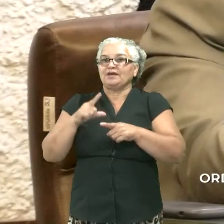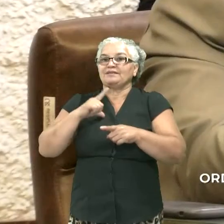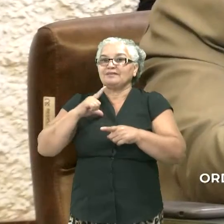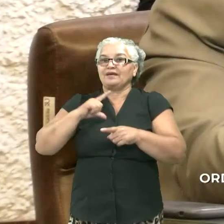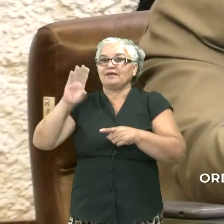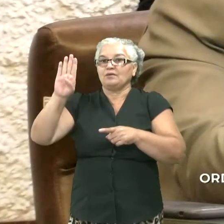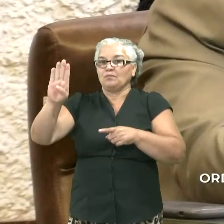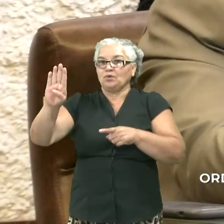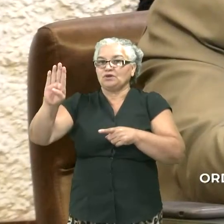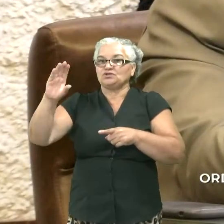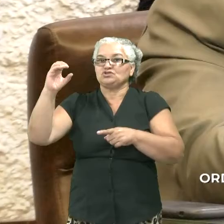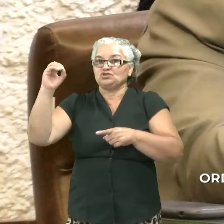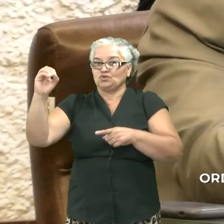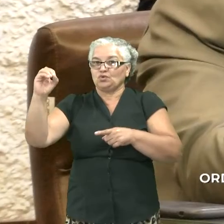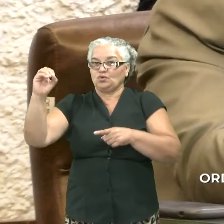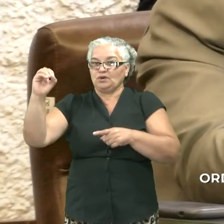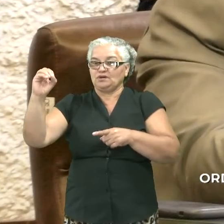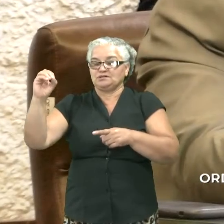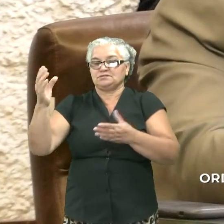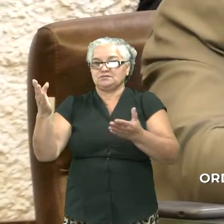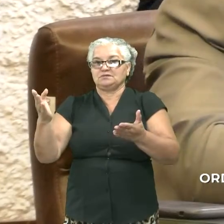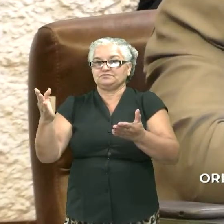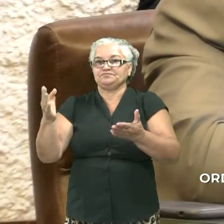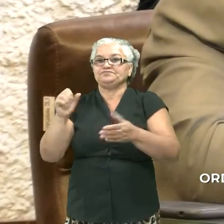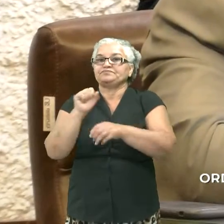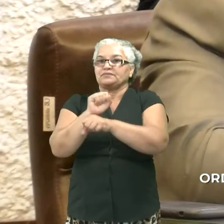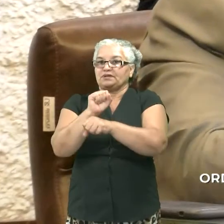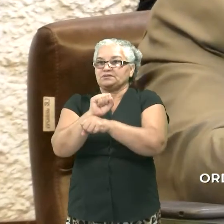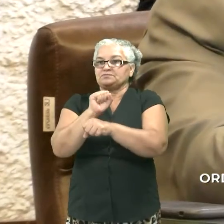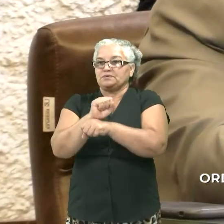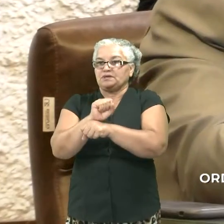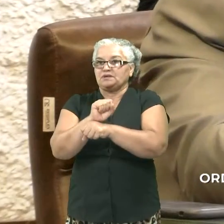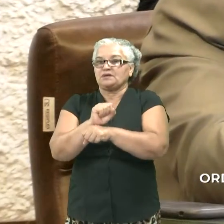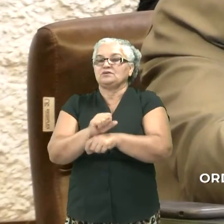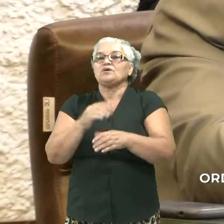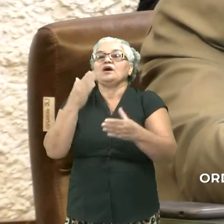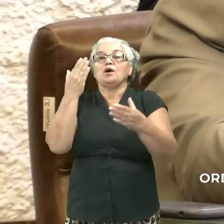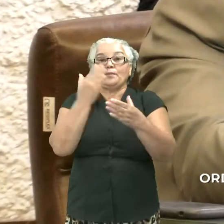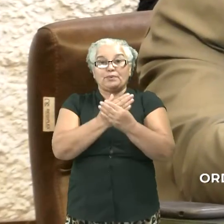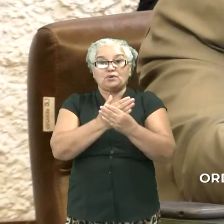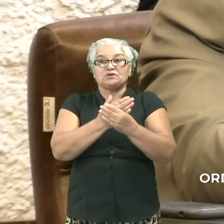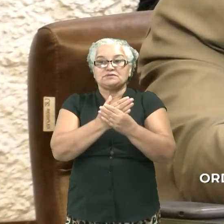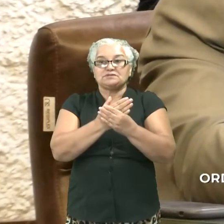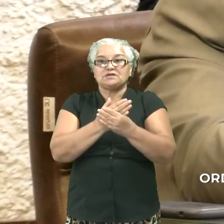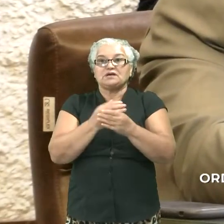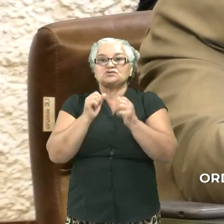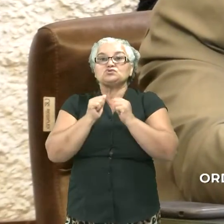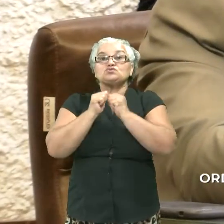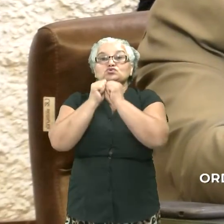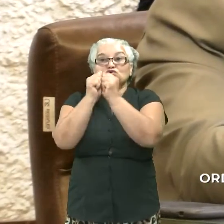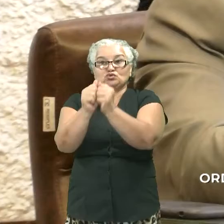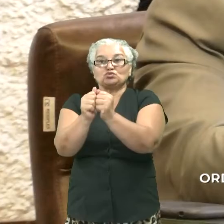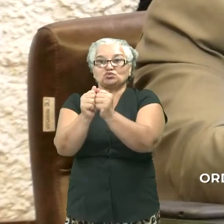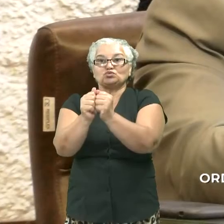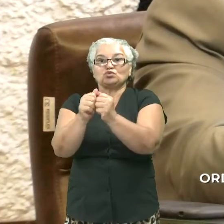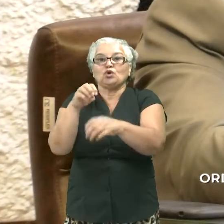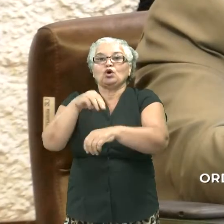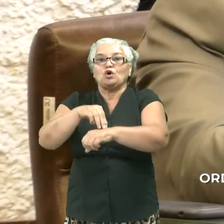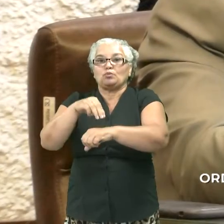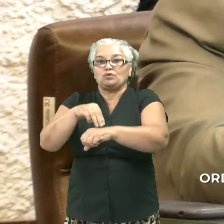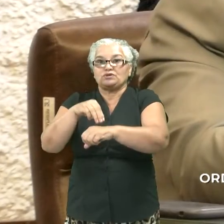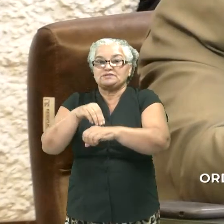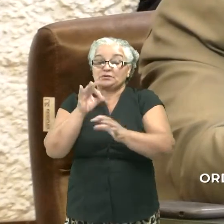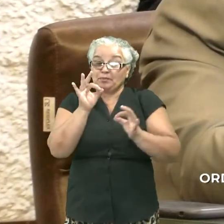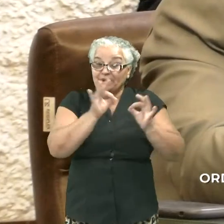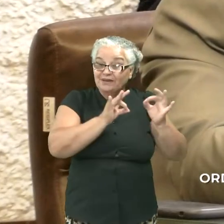boletim de ocorrência em andamento, existe um processo junto à corregedoria do município para tratar dos